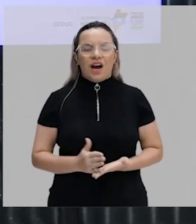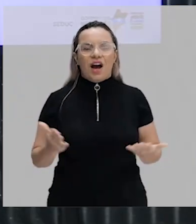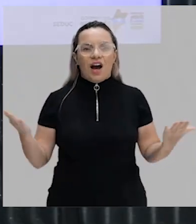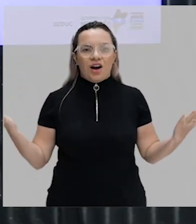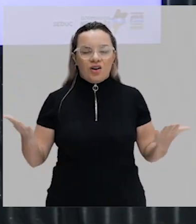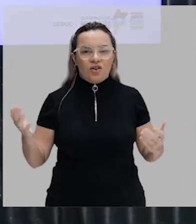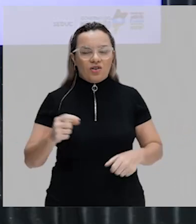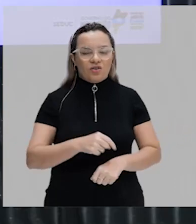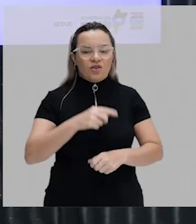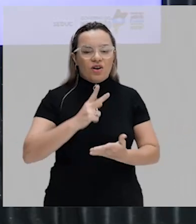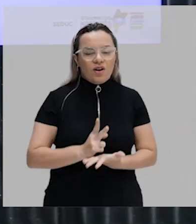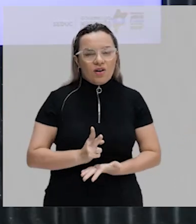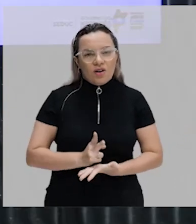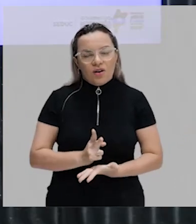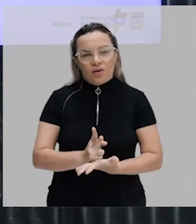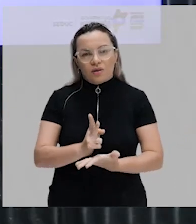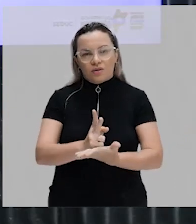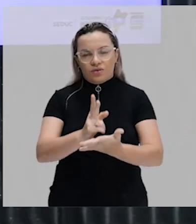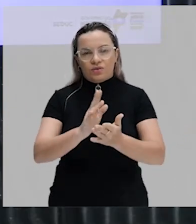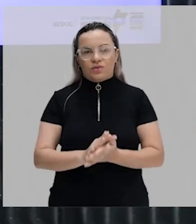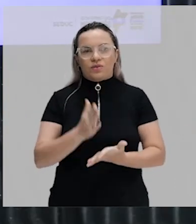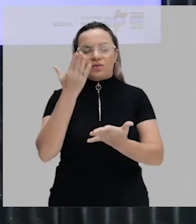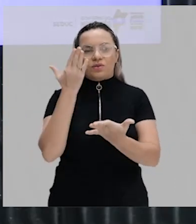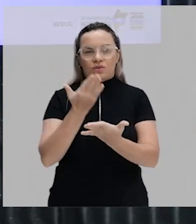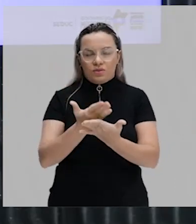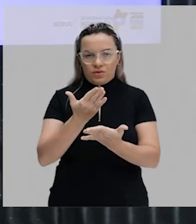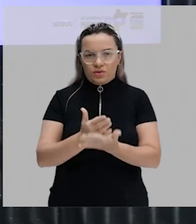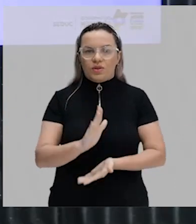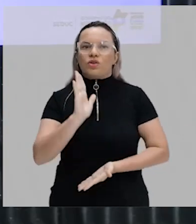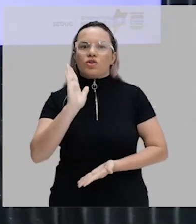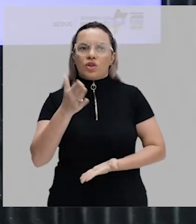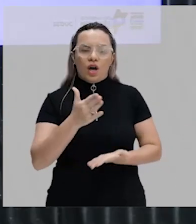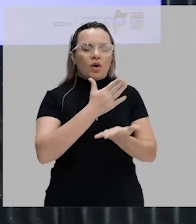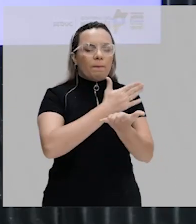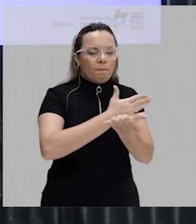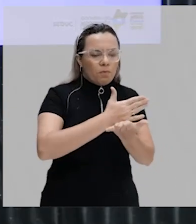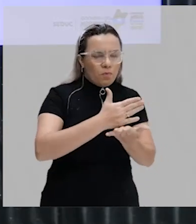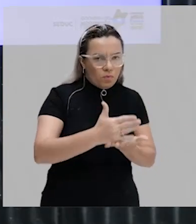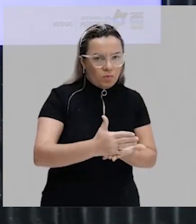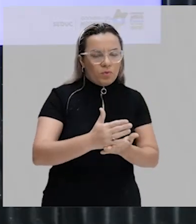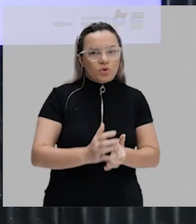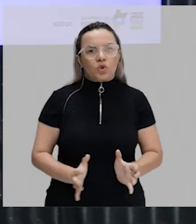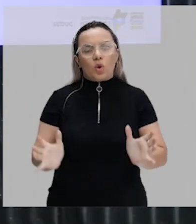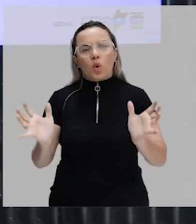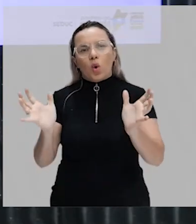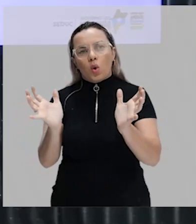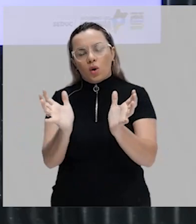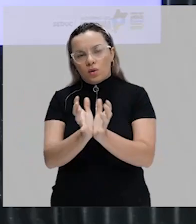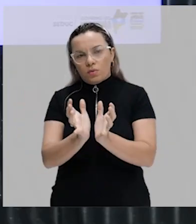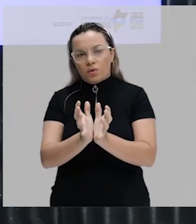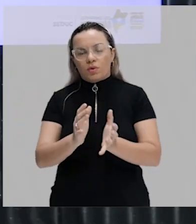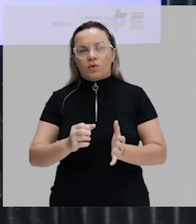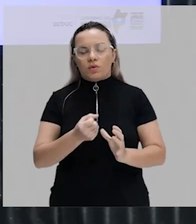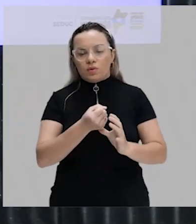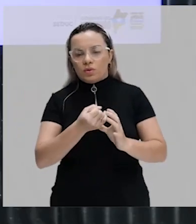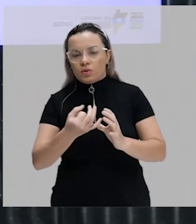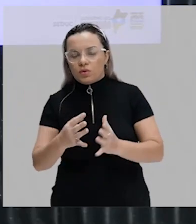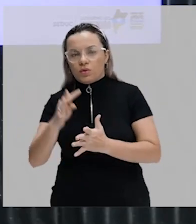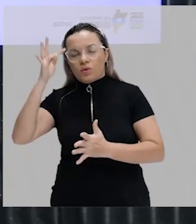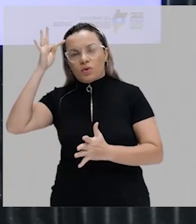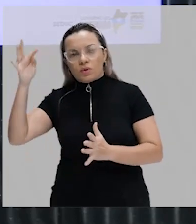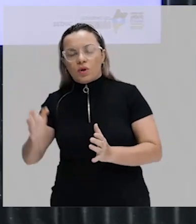nós estamos dando continuidade ao estudo que nós já iniciamos sobre conjuntos. Na verdade, nós iniciamos com teoria